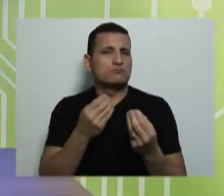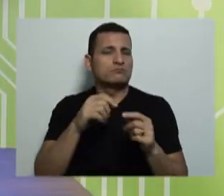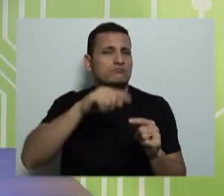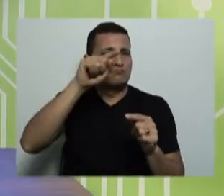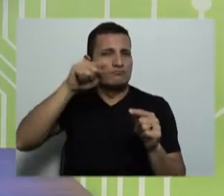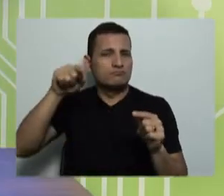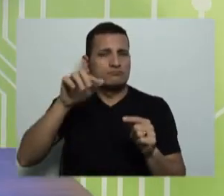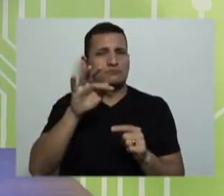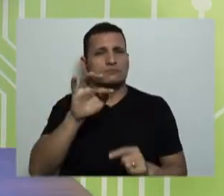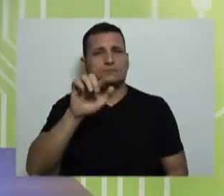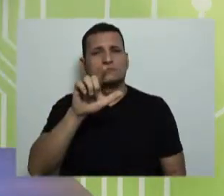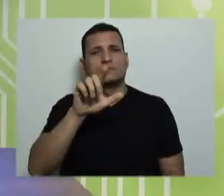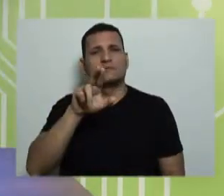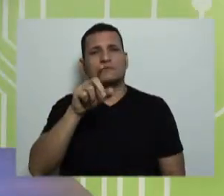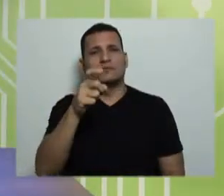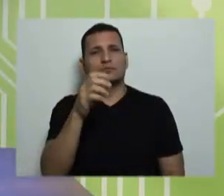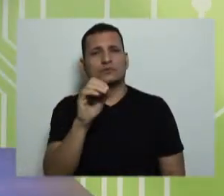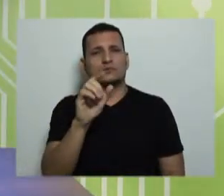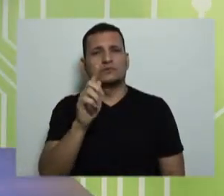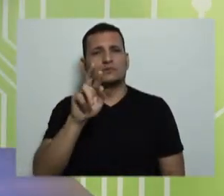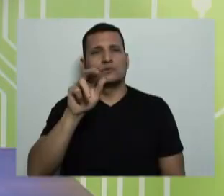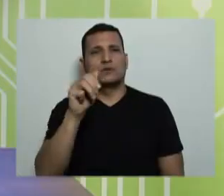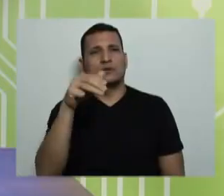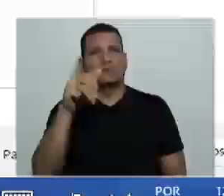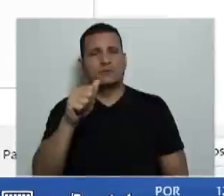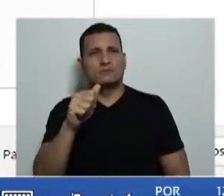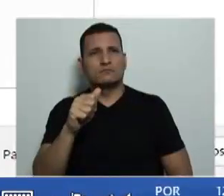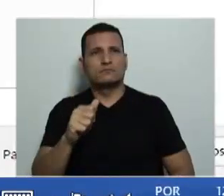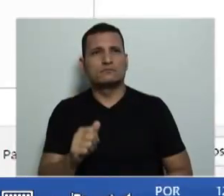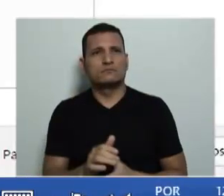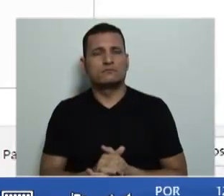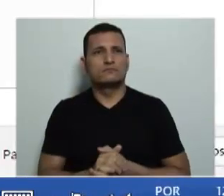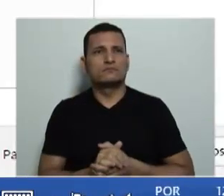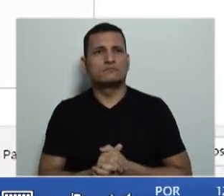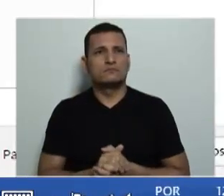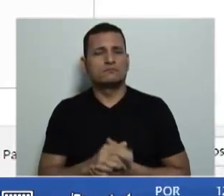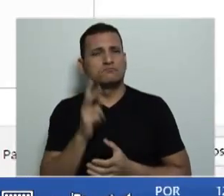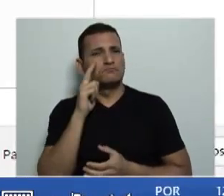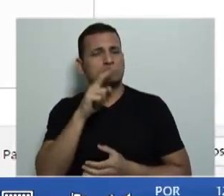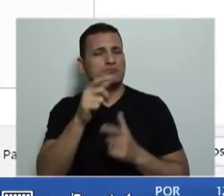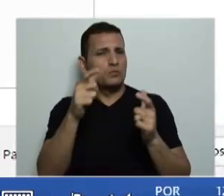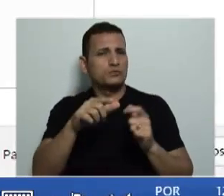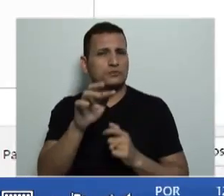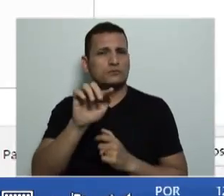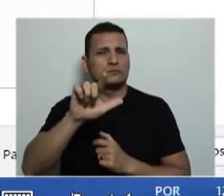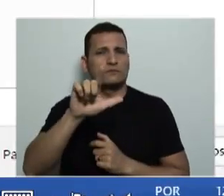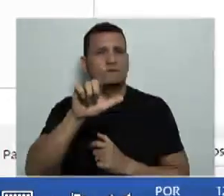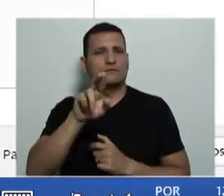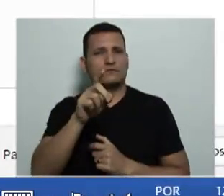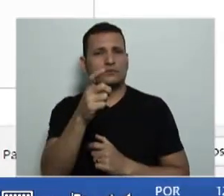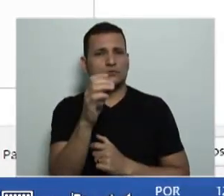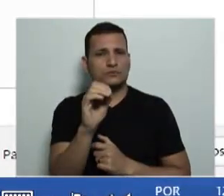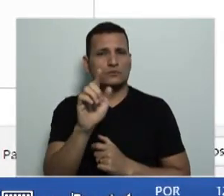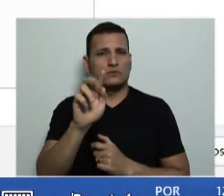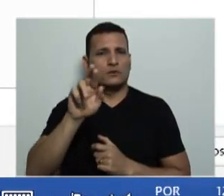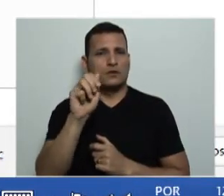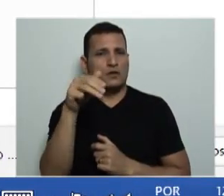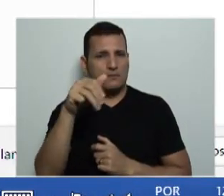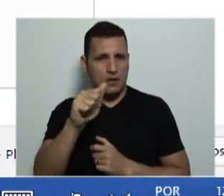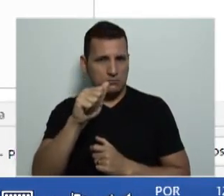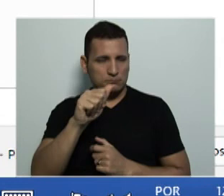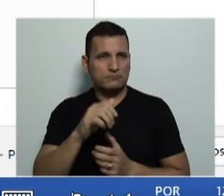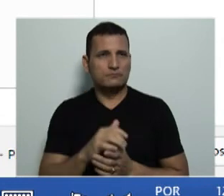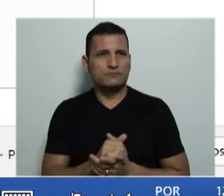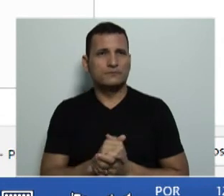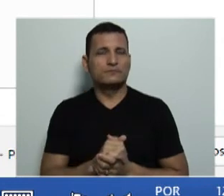estágio. Uma última, dá uma olhada na tela para a gente ver aonde que está o fluxograma. O fluxograma se encontra aqui. É só vocês